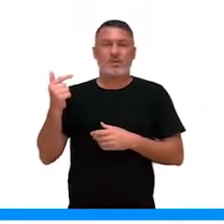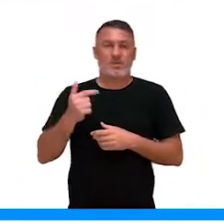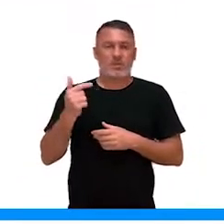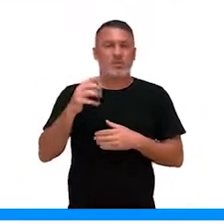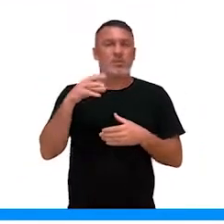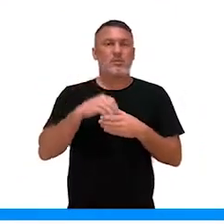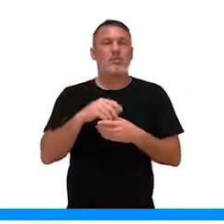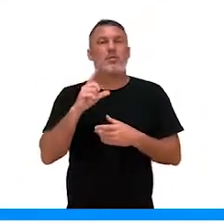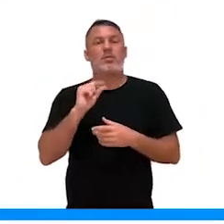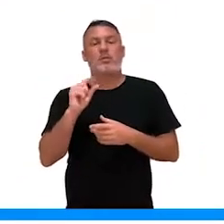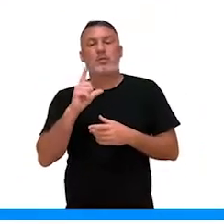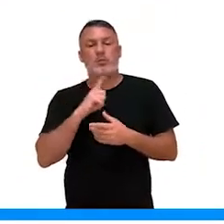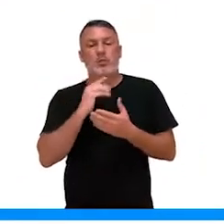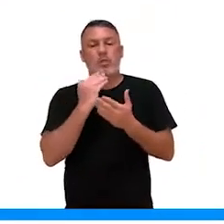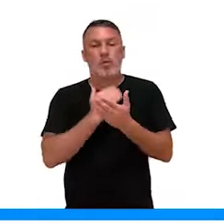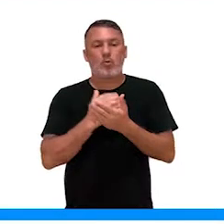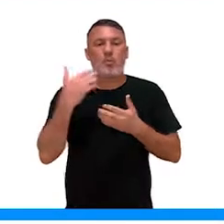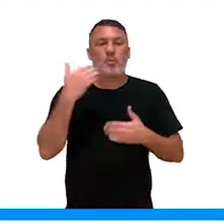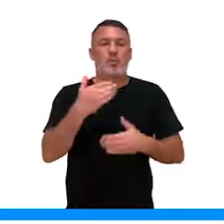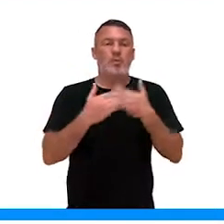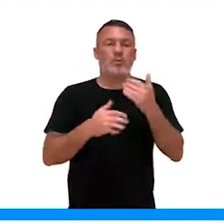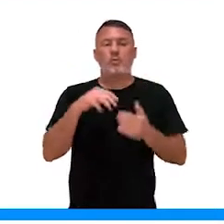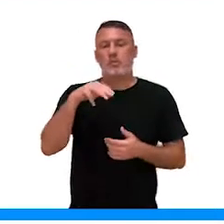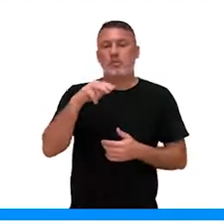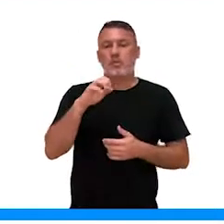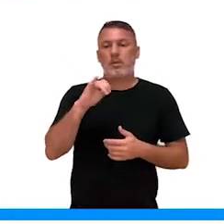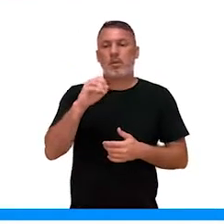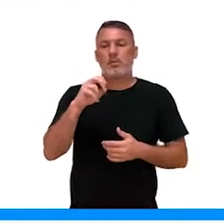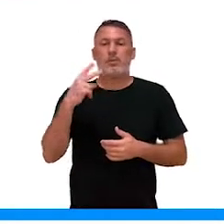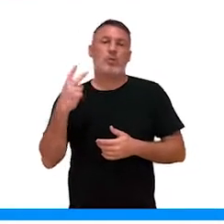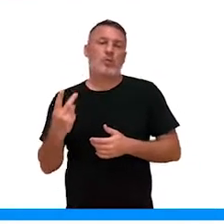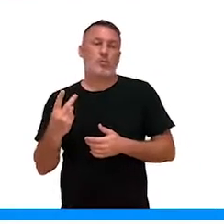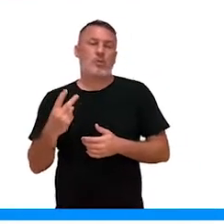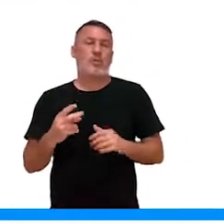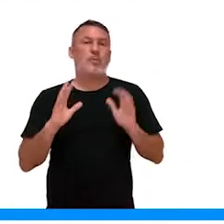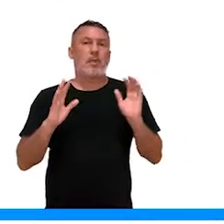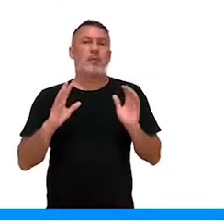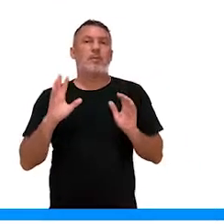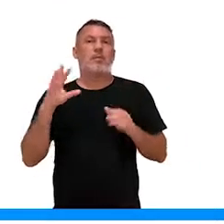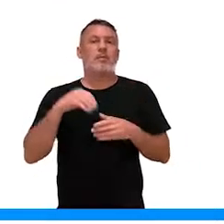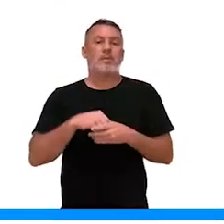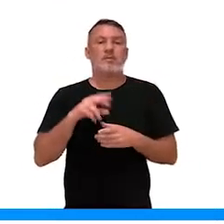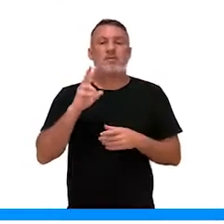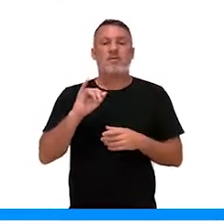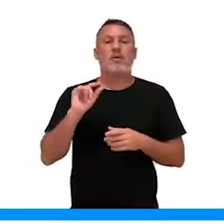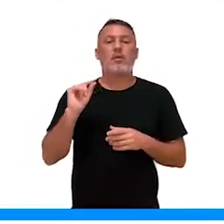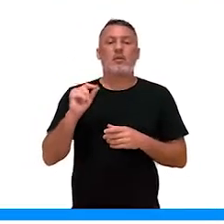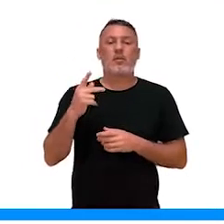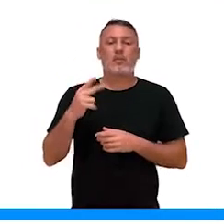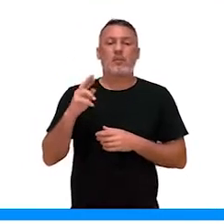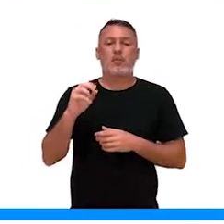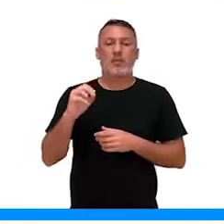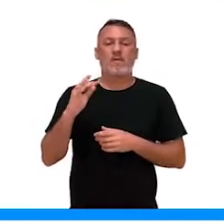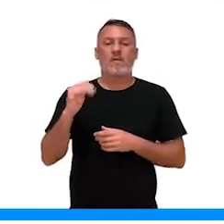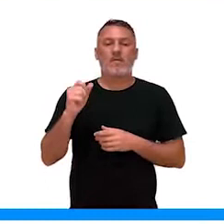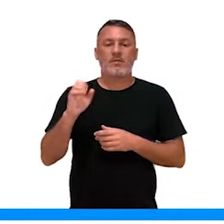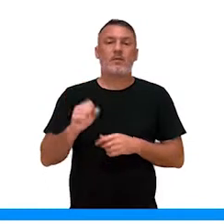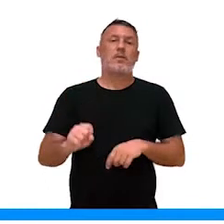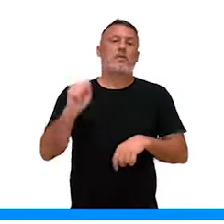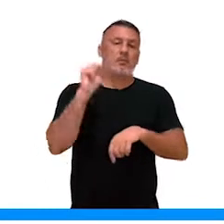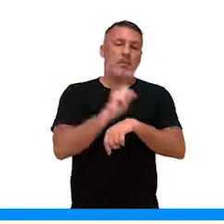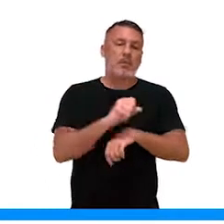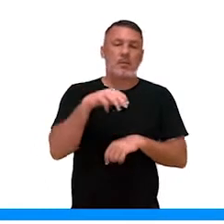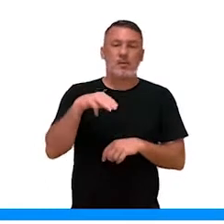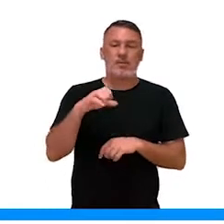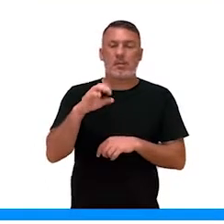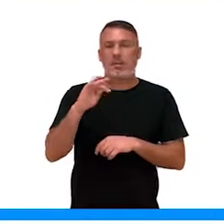Esse ovócito secundário, ele começa então o processo de meiose 2, só que ele vai fazer a prófase